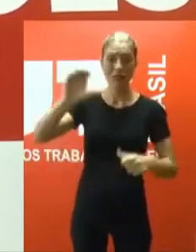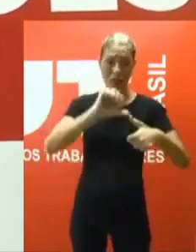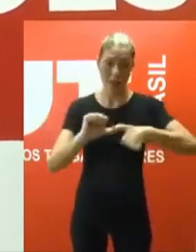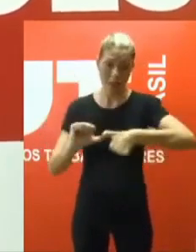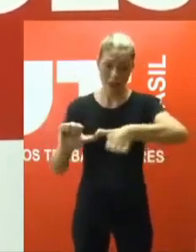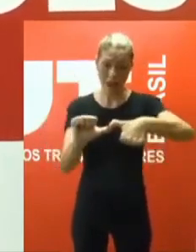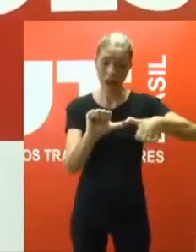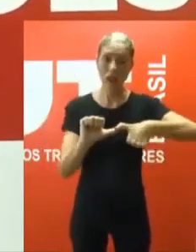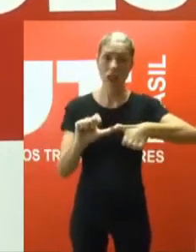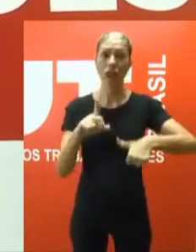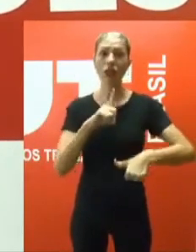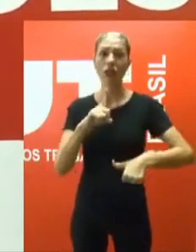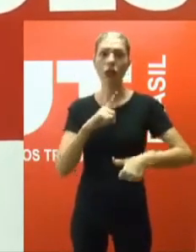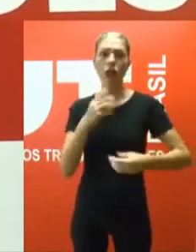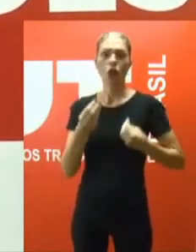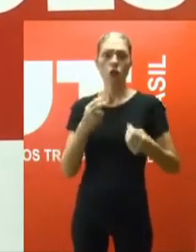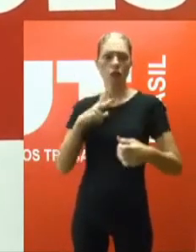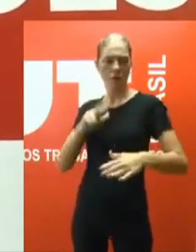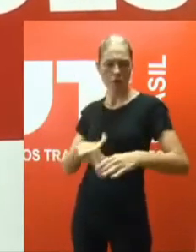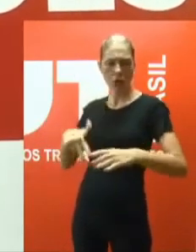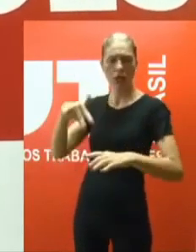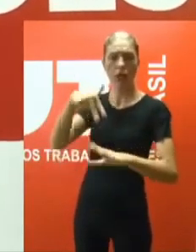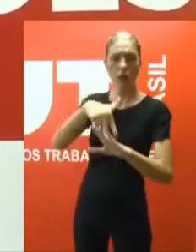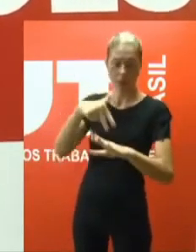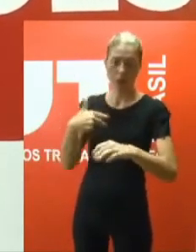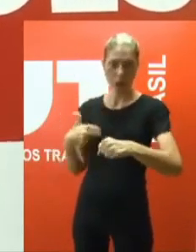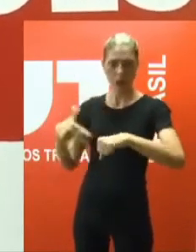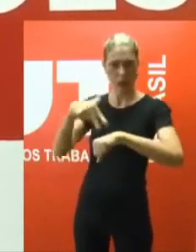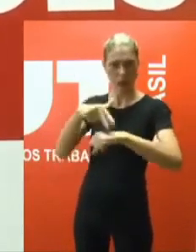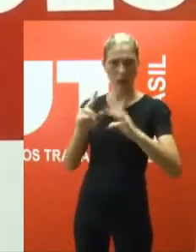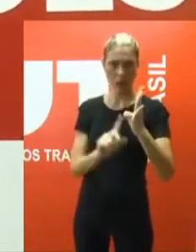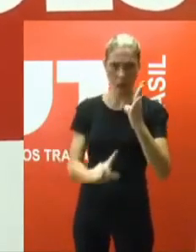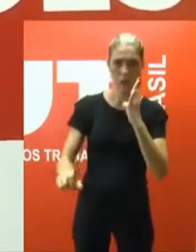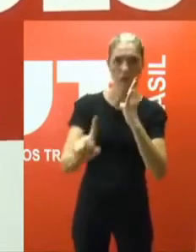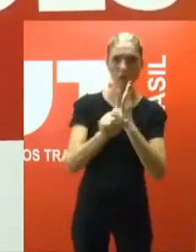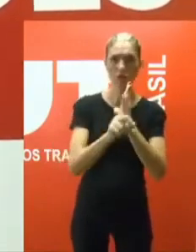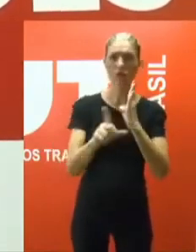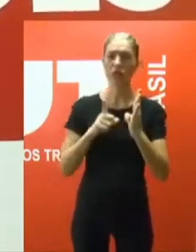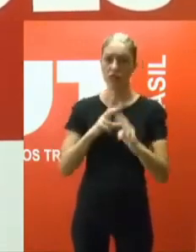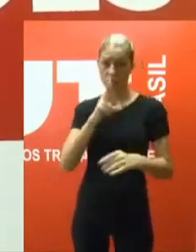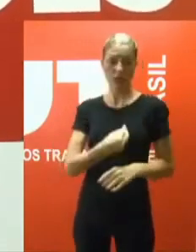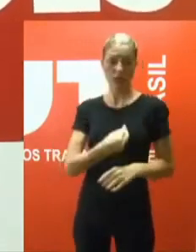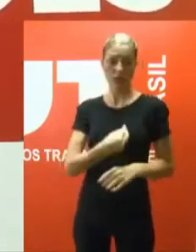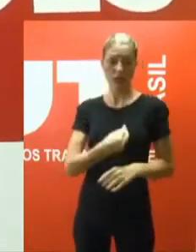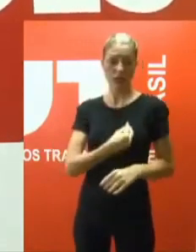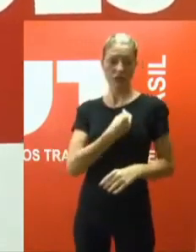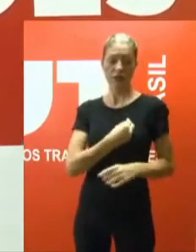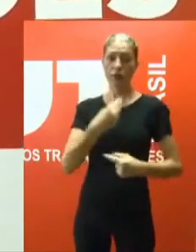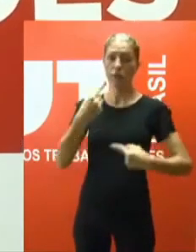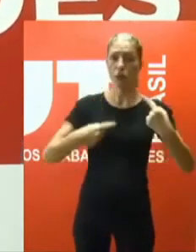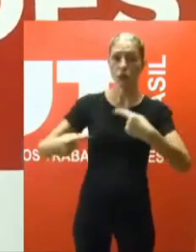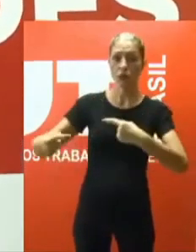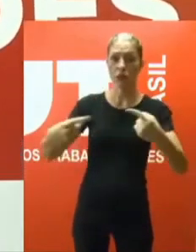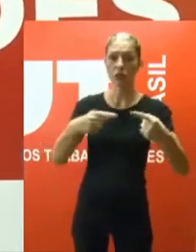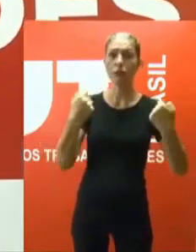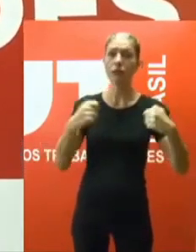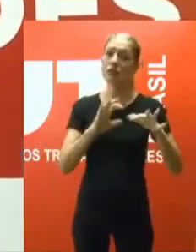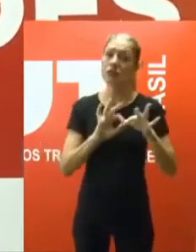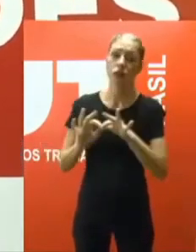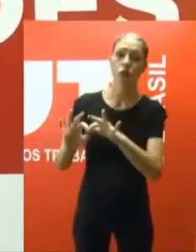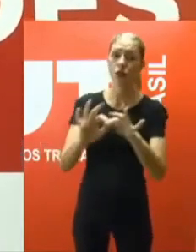sindicatos, para ter protagonismo, para ter força, para ter vida política. E hoje, o grande desafio é manter a unidade nacional, que